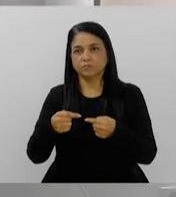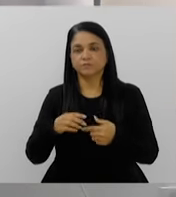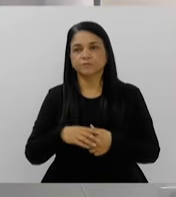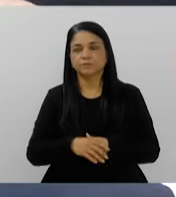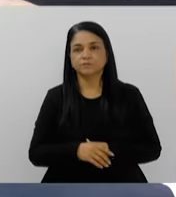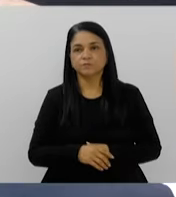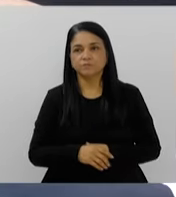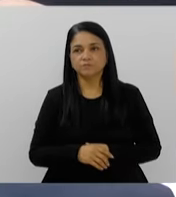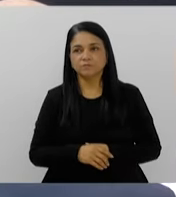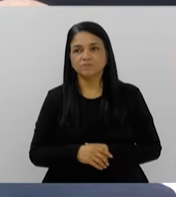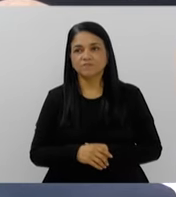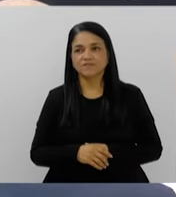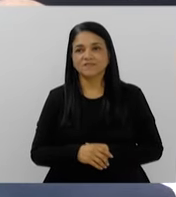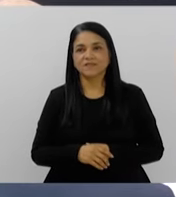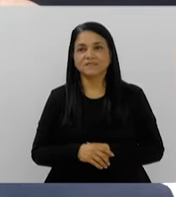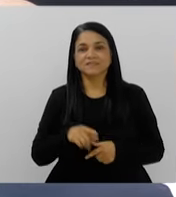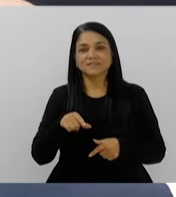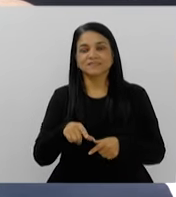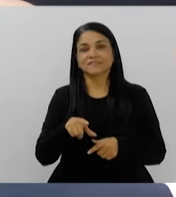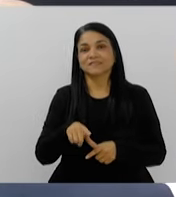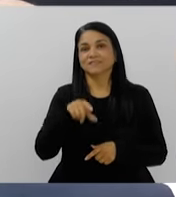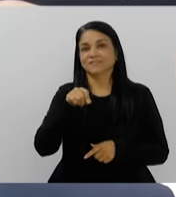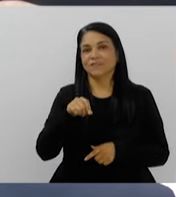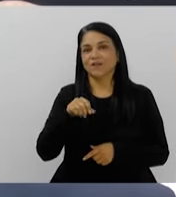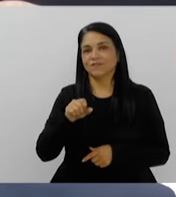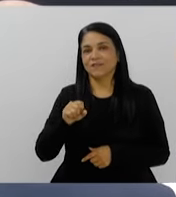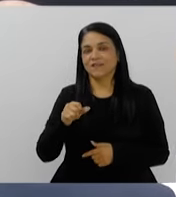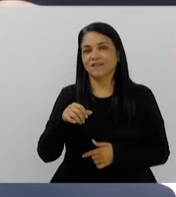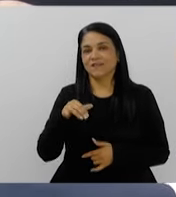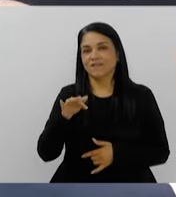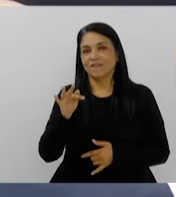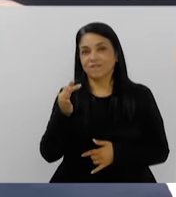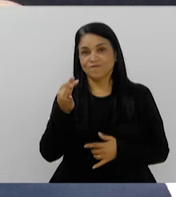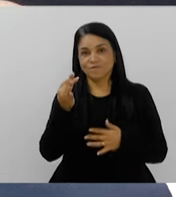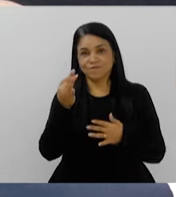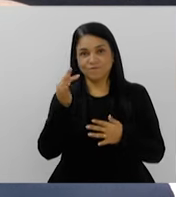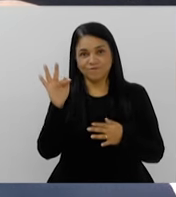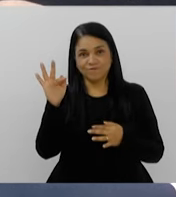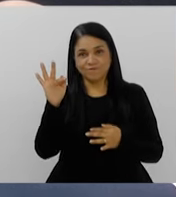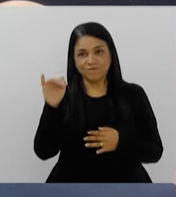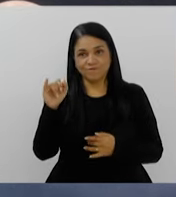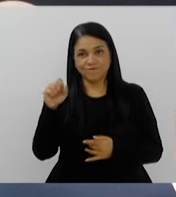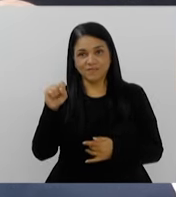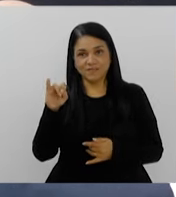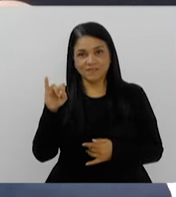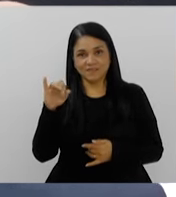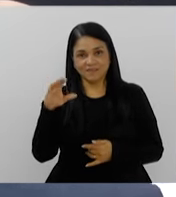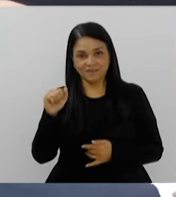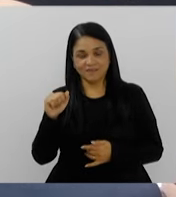Excelência, salve a física nuclear, né? Juntou-se elétrons, prótons, nêutrons...